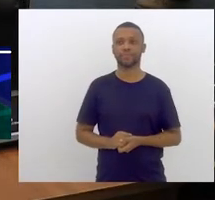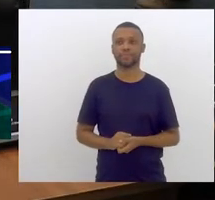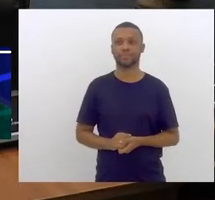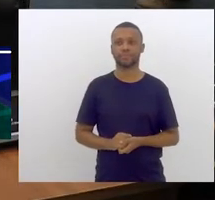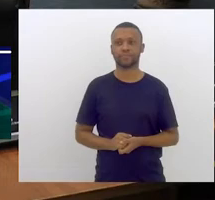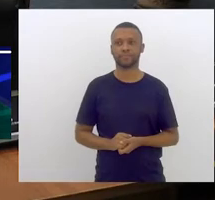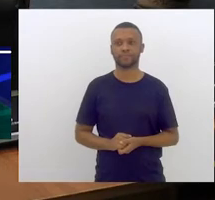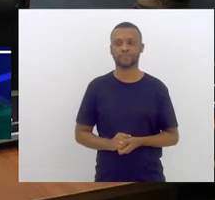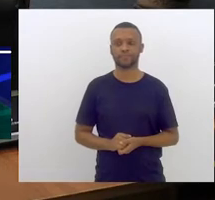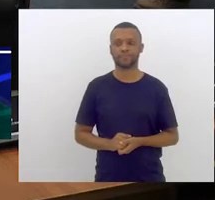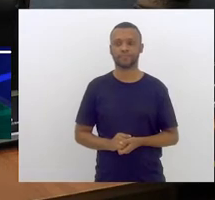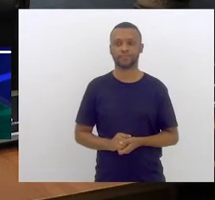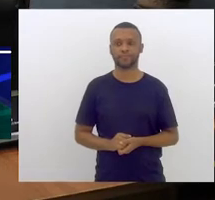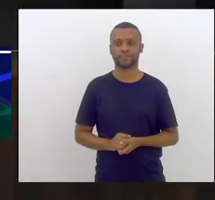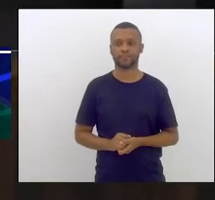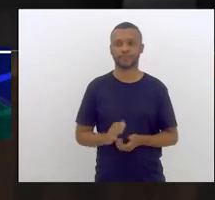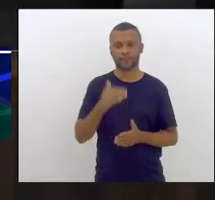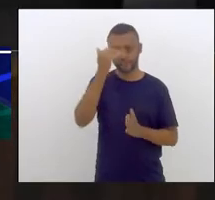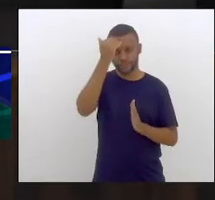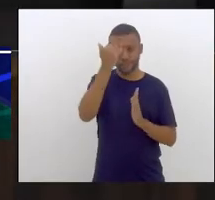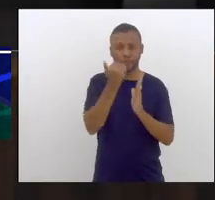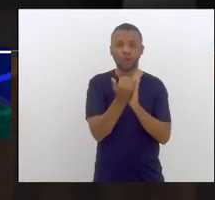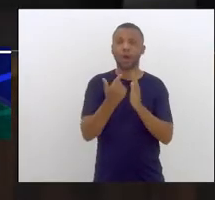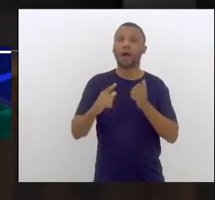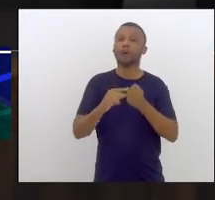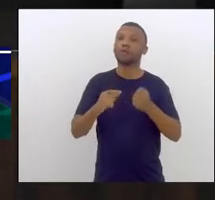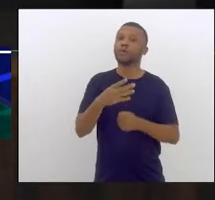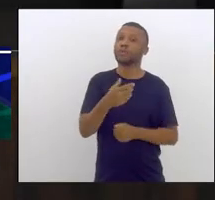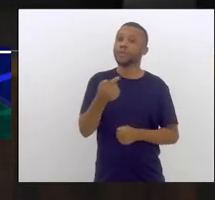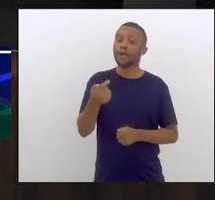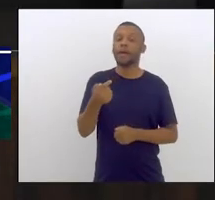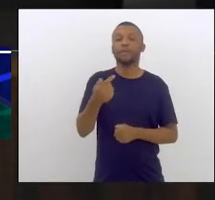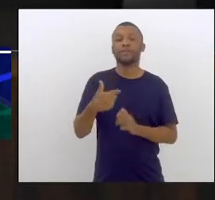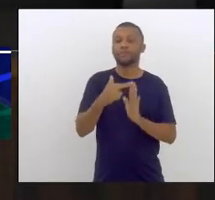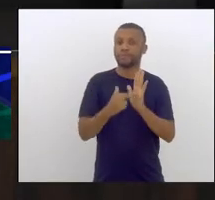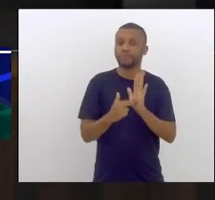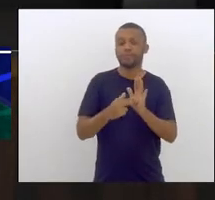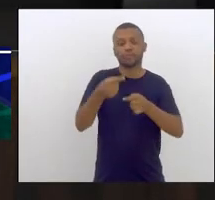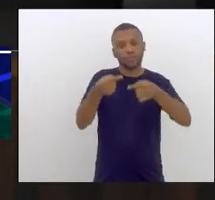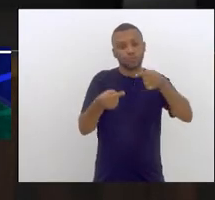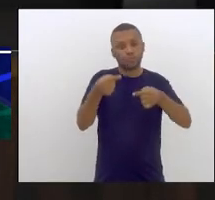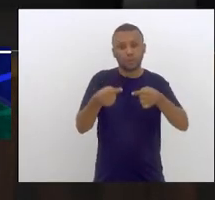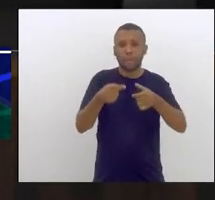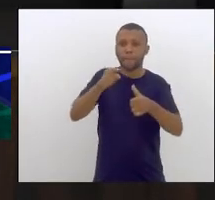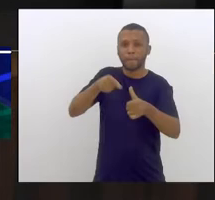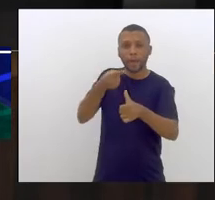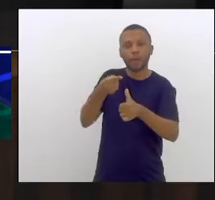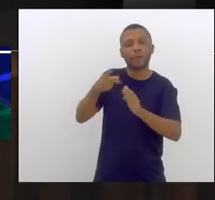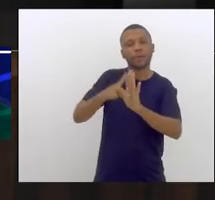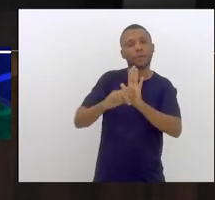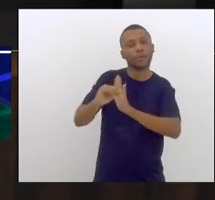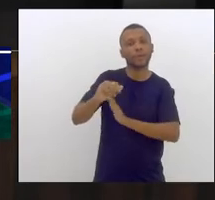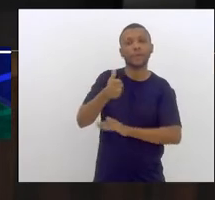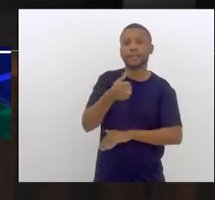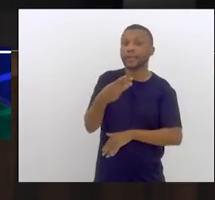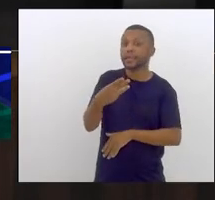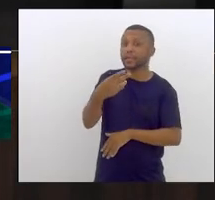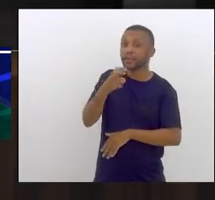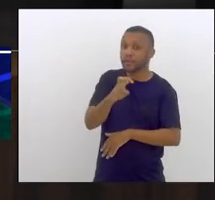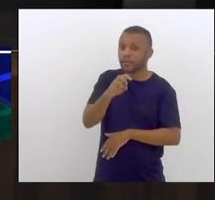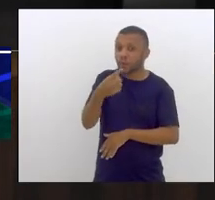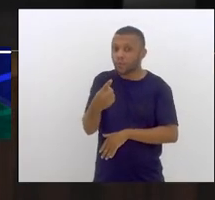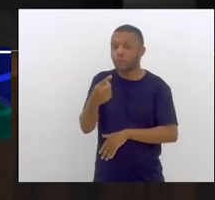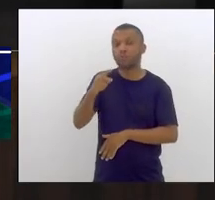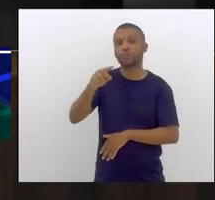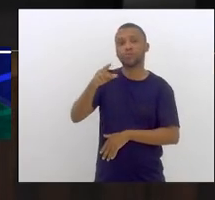Incluídos na ordem do dia, de acordo com o parágrafo 1º do artigo 47 do Regimento Interno, em tramitação ordinária, em primeira discussão, projeto de lei 1351 de 19, de autoria